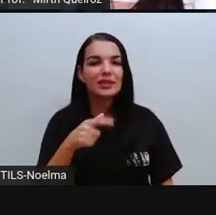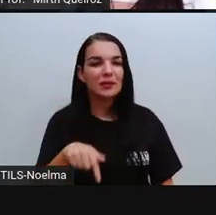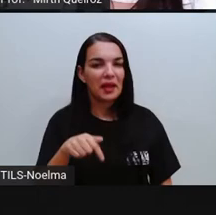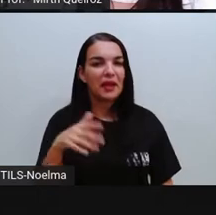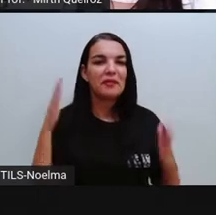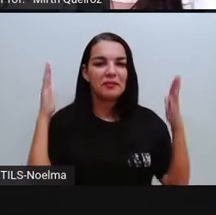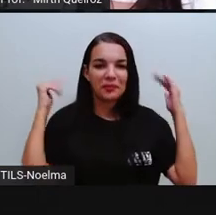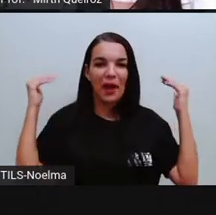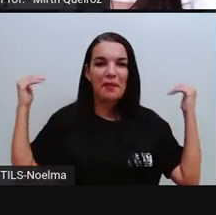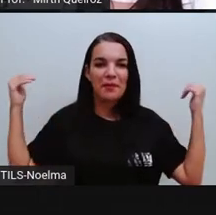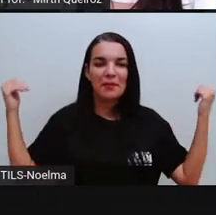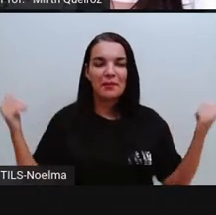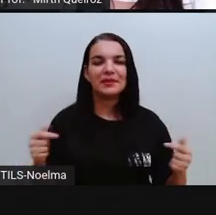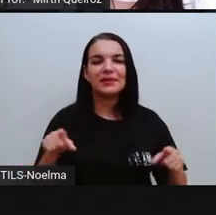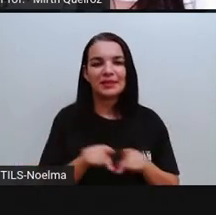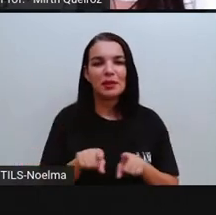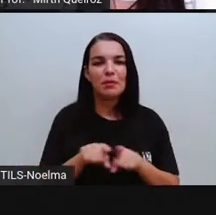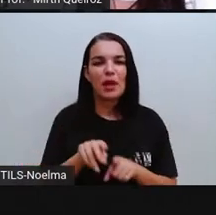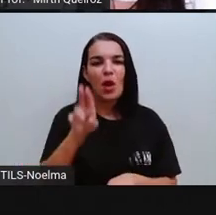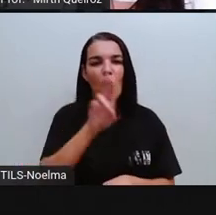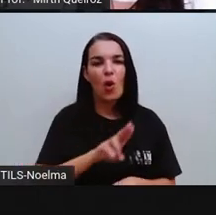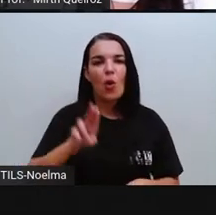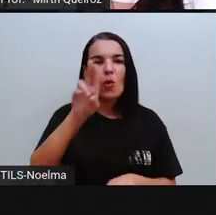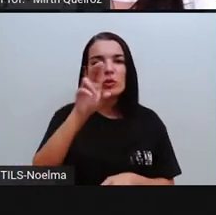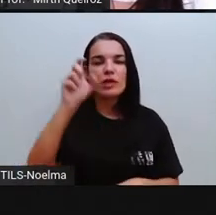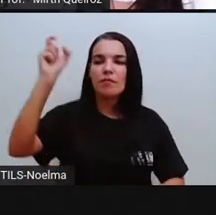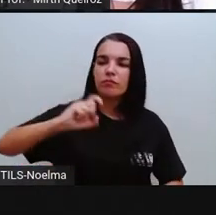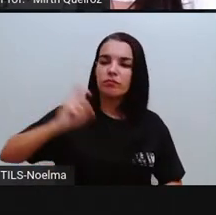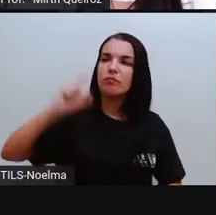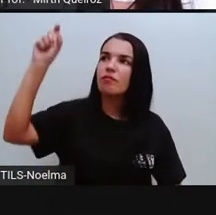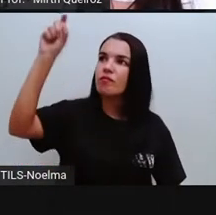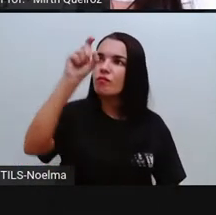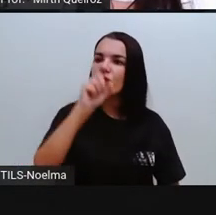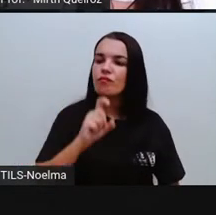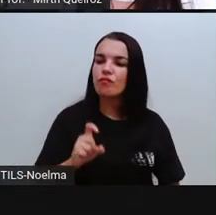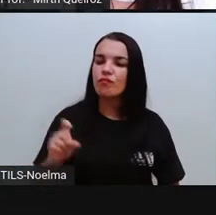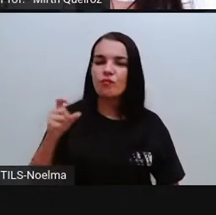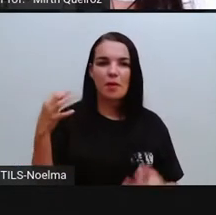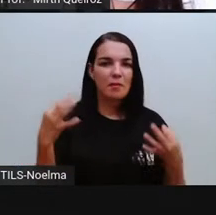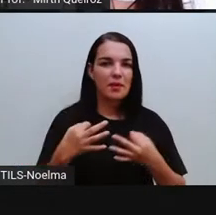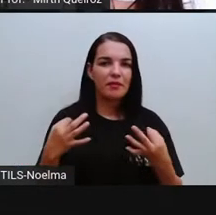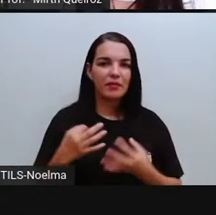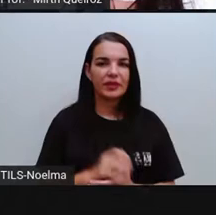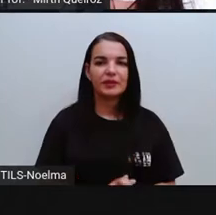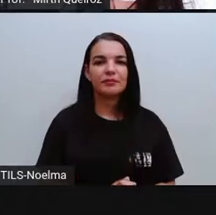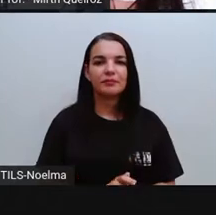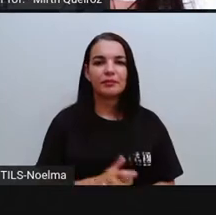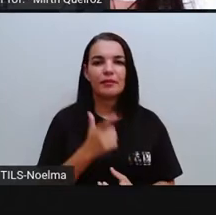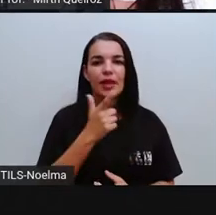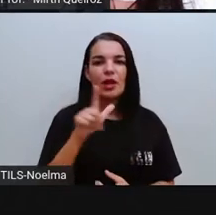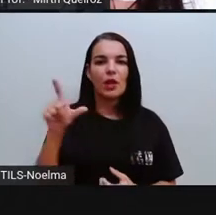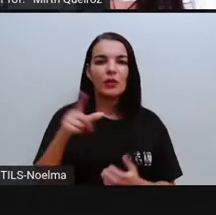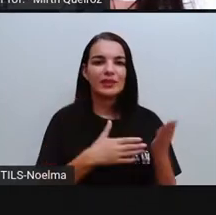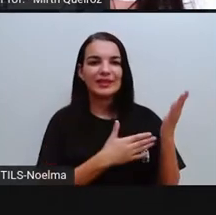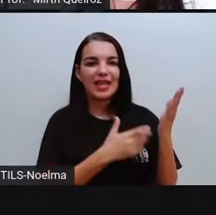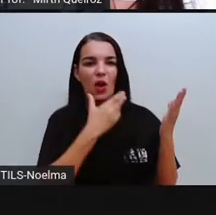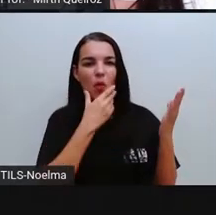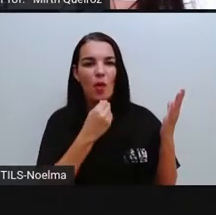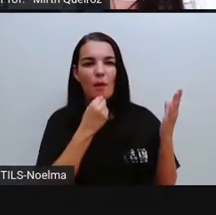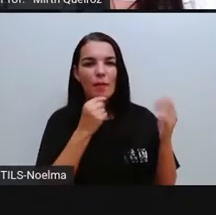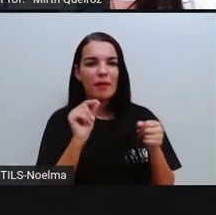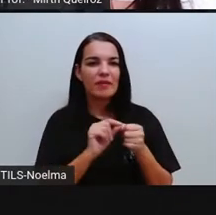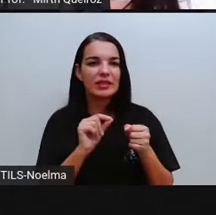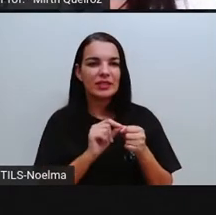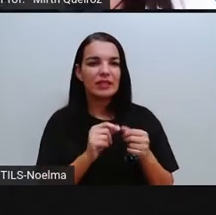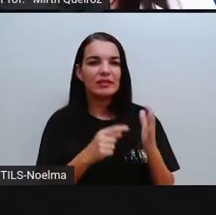Santana, né? Um artista que utiliza a prática de pichar em sua arte. Nós temos aqui ele fazendo